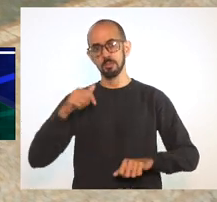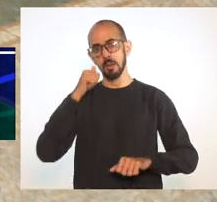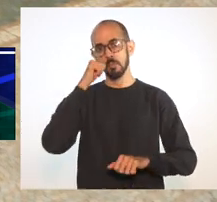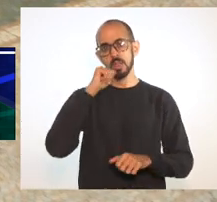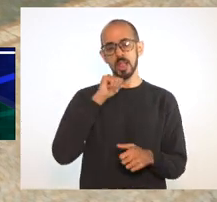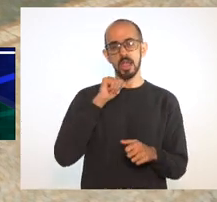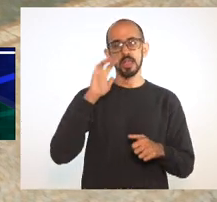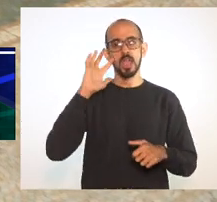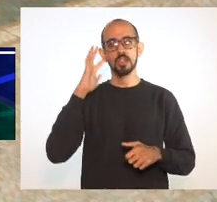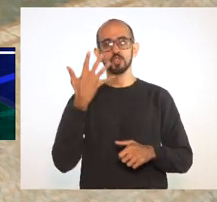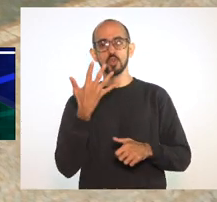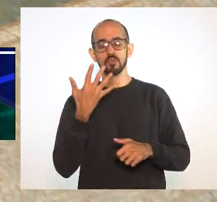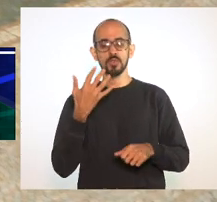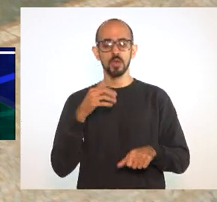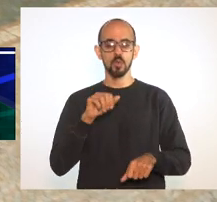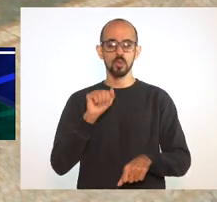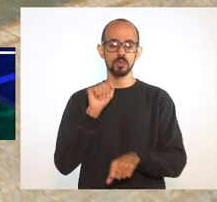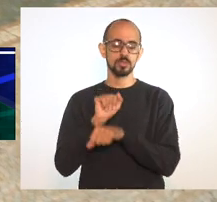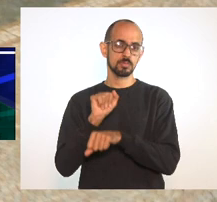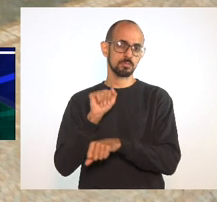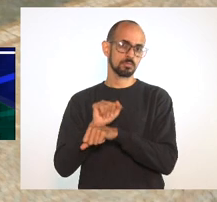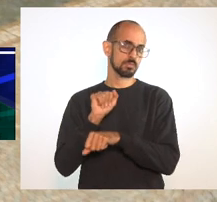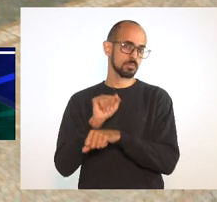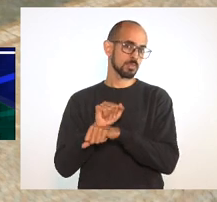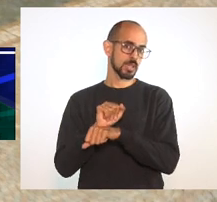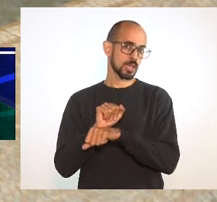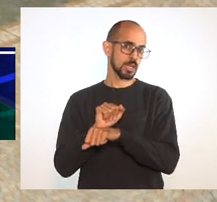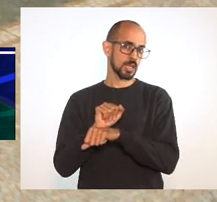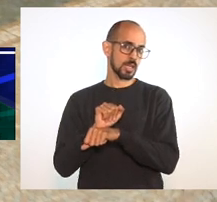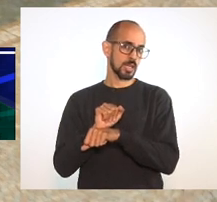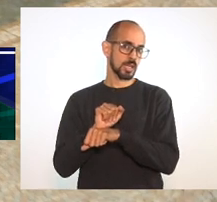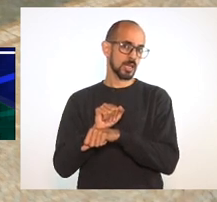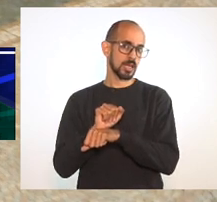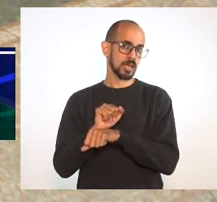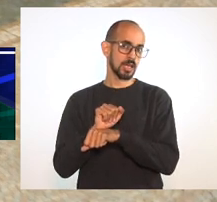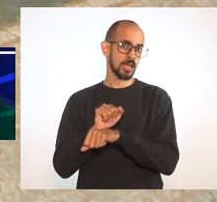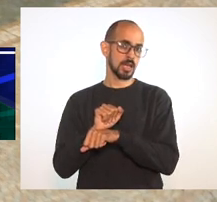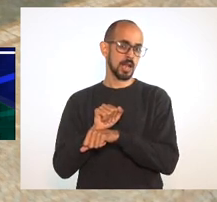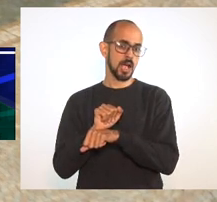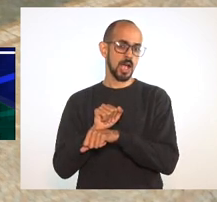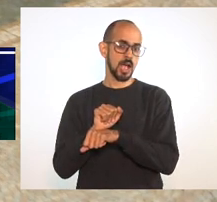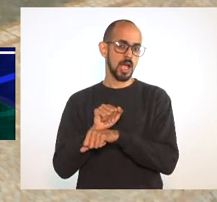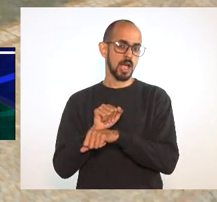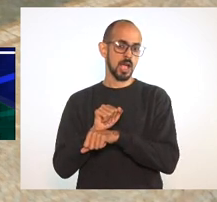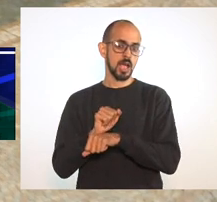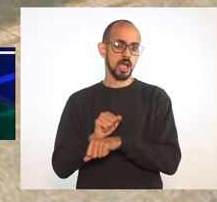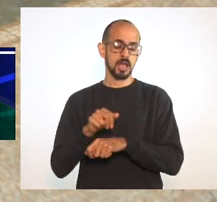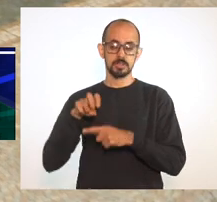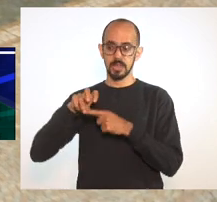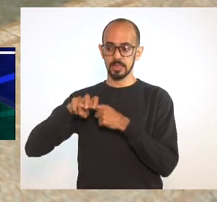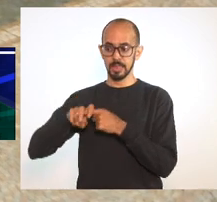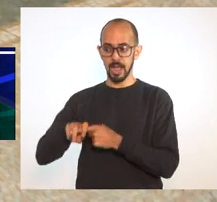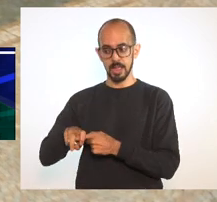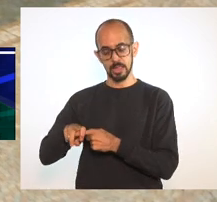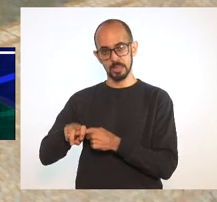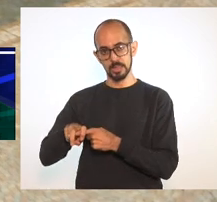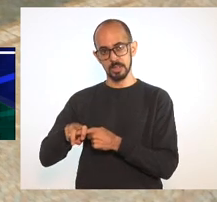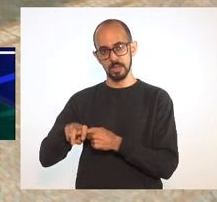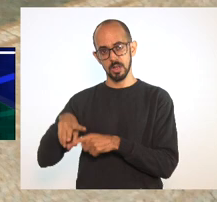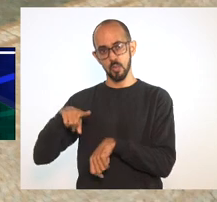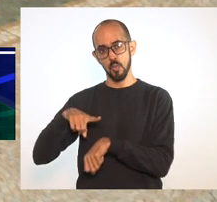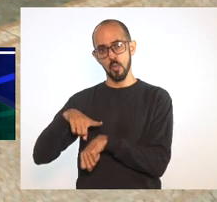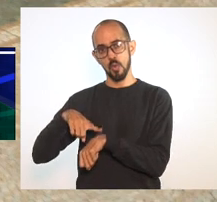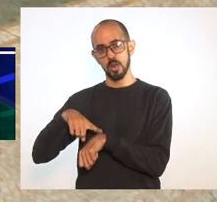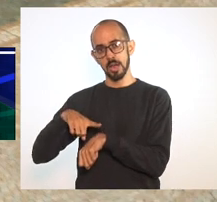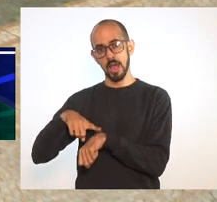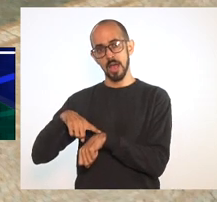que resolveu aguardar no banco de atendimento da Delegacia de Mulheres o seu horário para